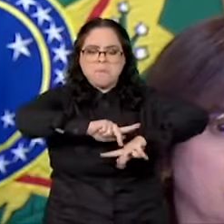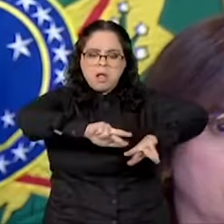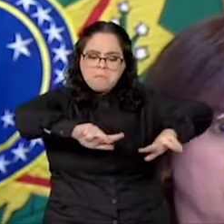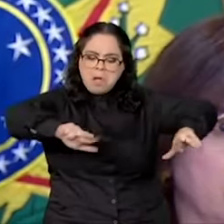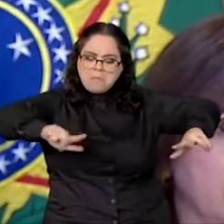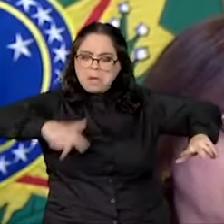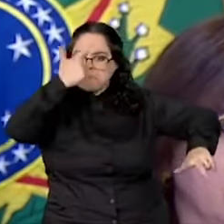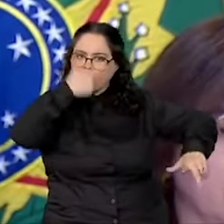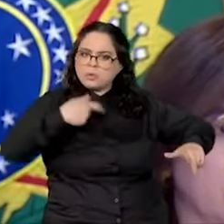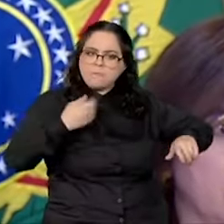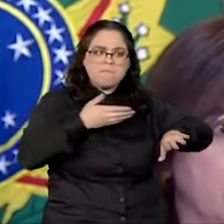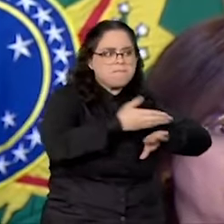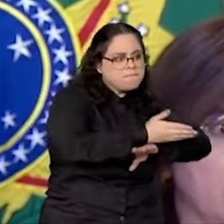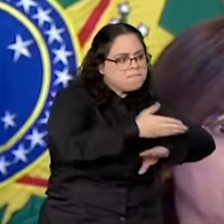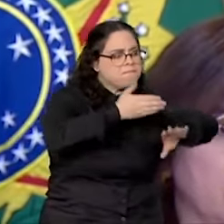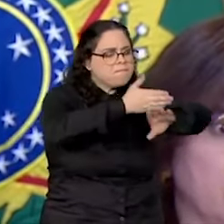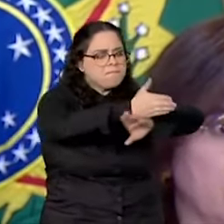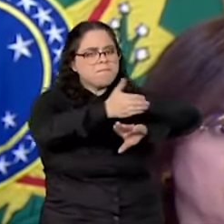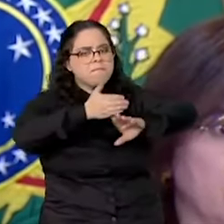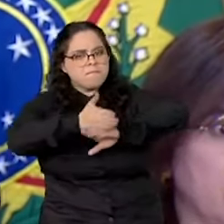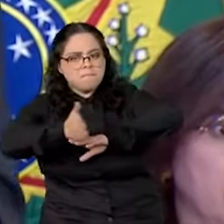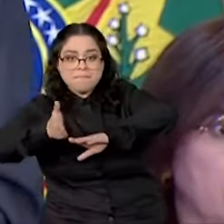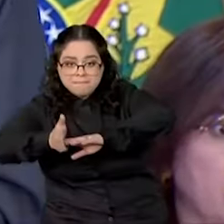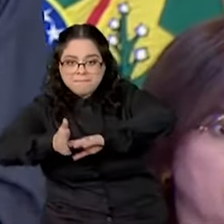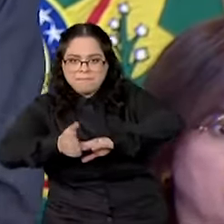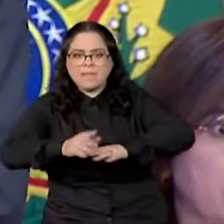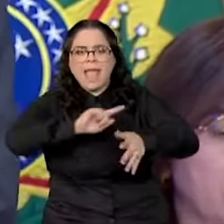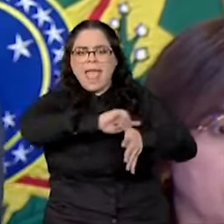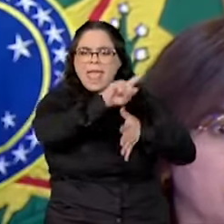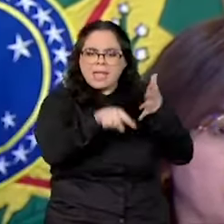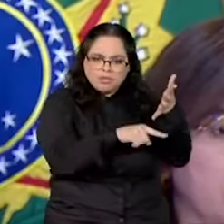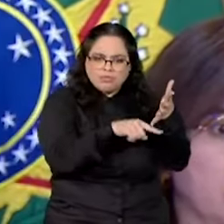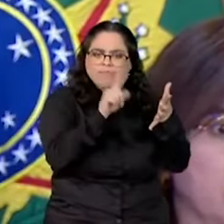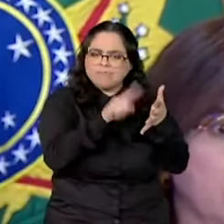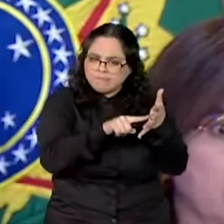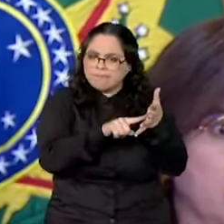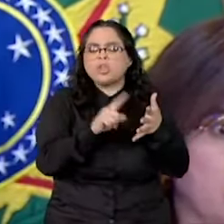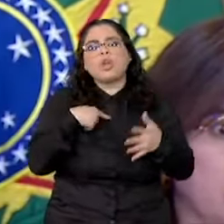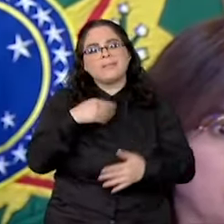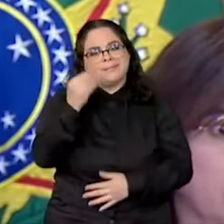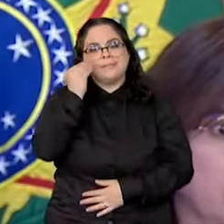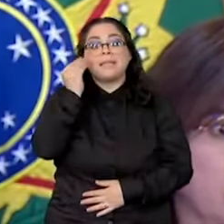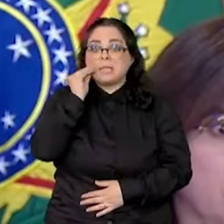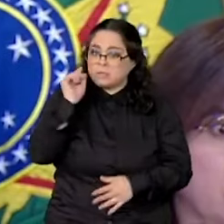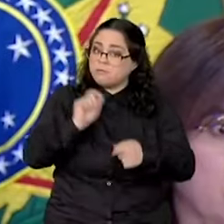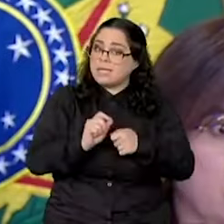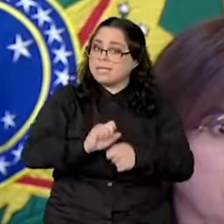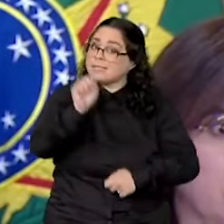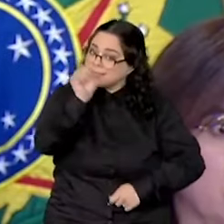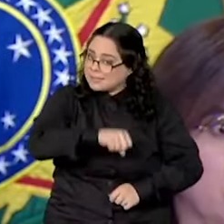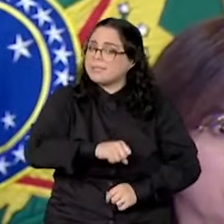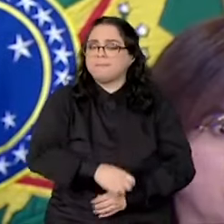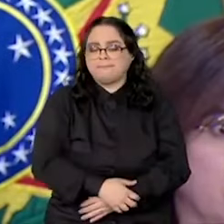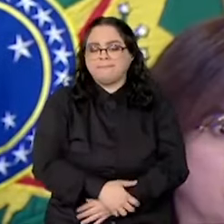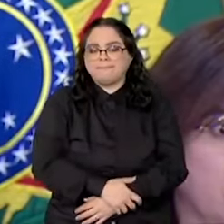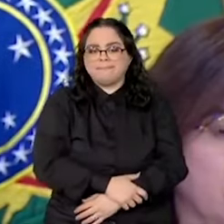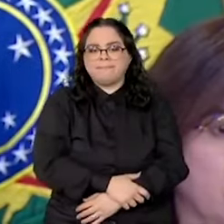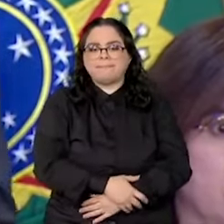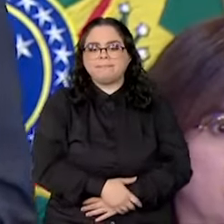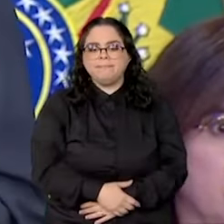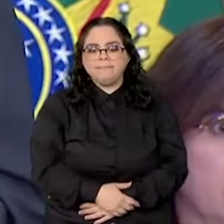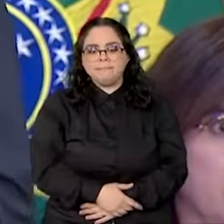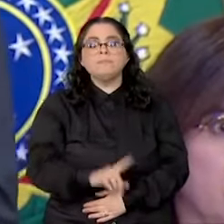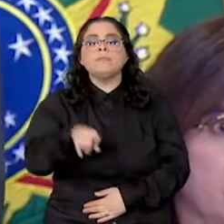pessoas precisam visitar. E isso nós estamos tentando fazer. Nós